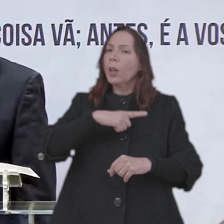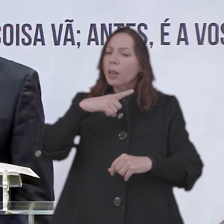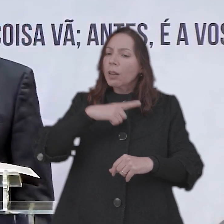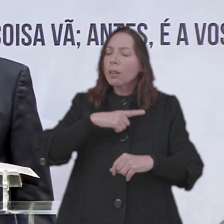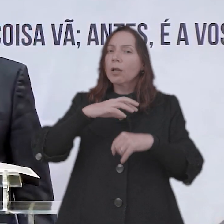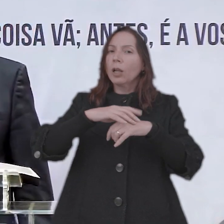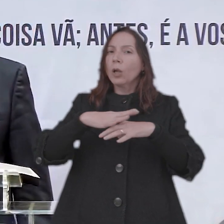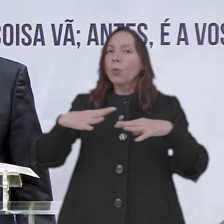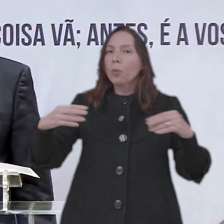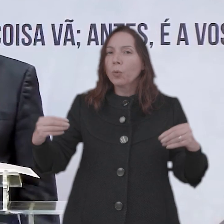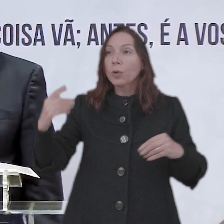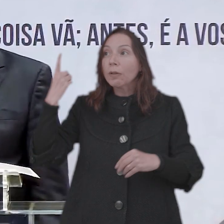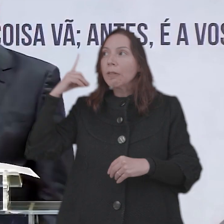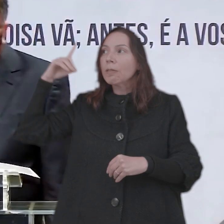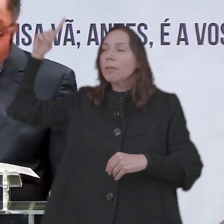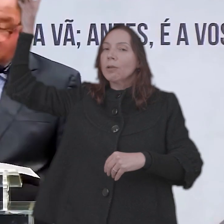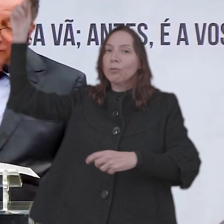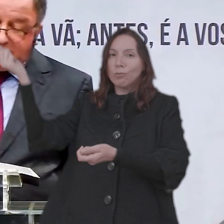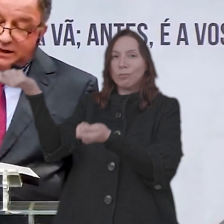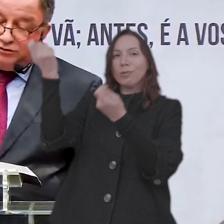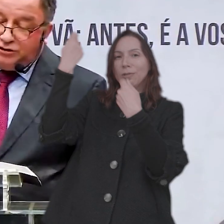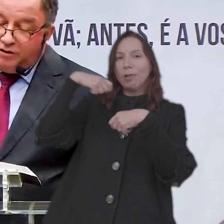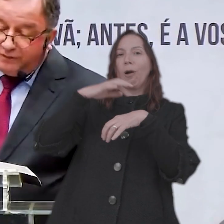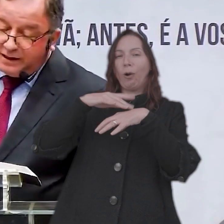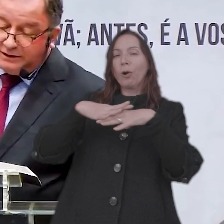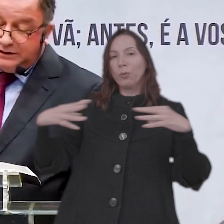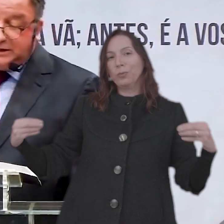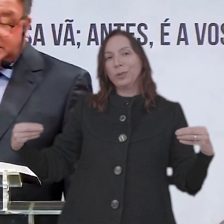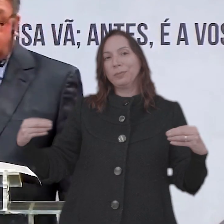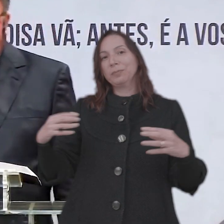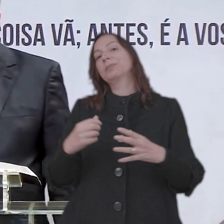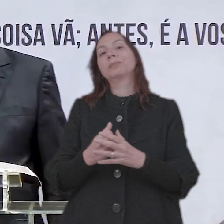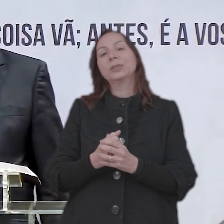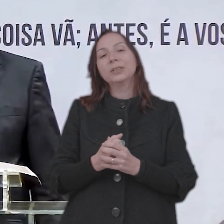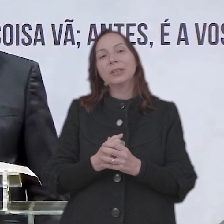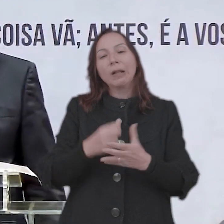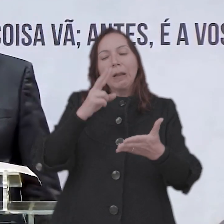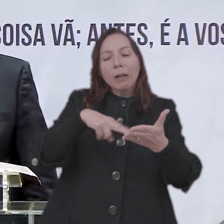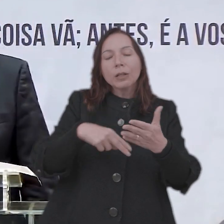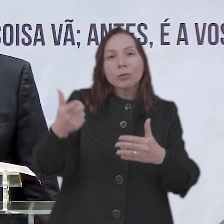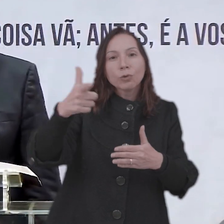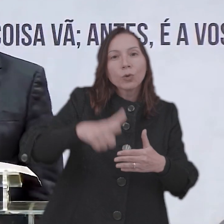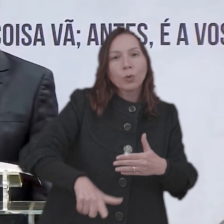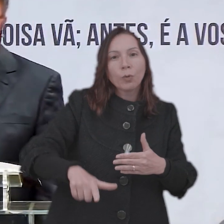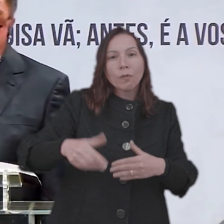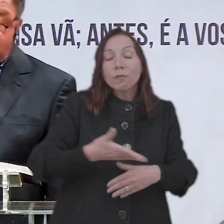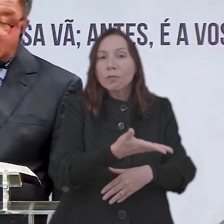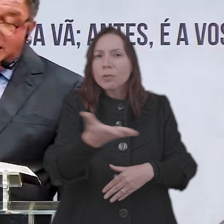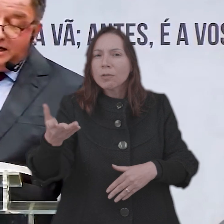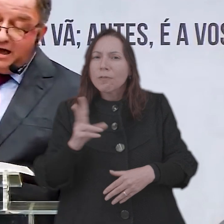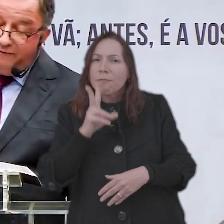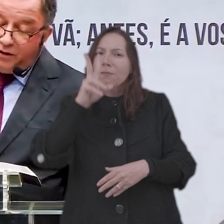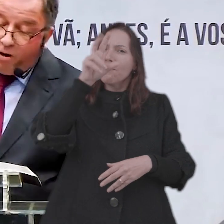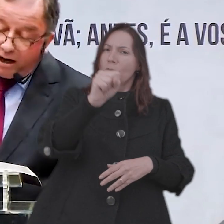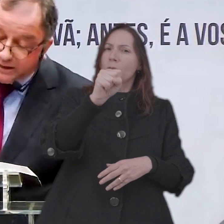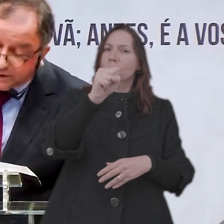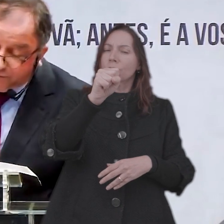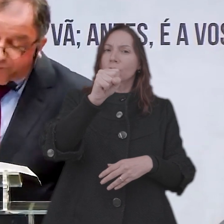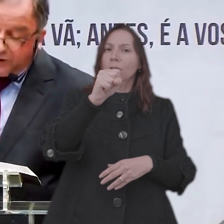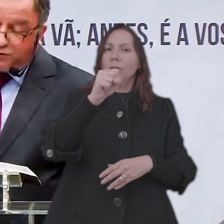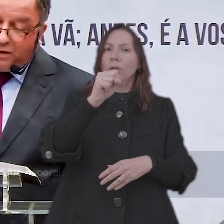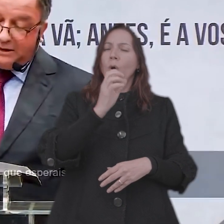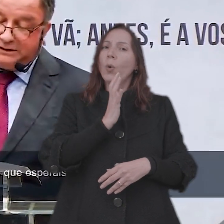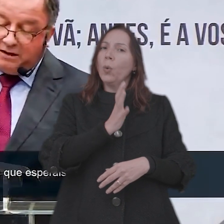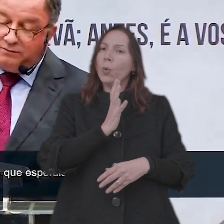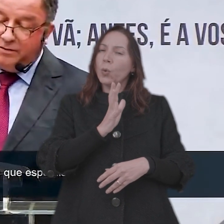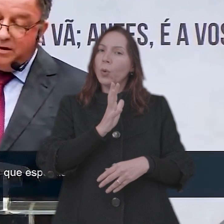coração fraco. Lê comigo o versículo de novo aí, diz assim: sede fortes e revigore-se